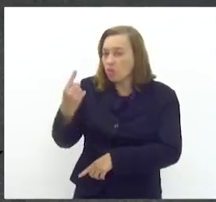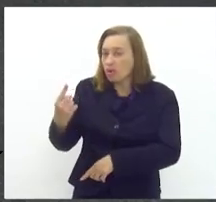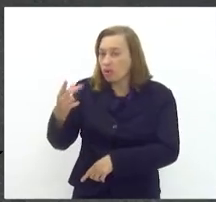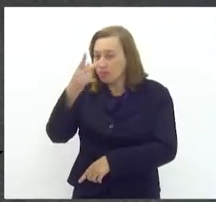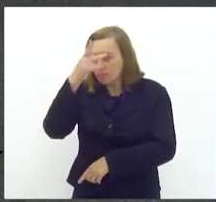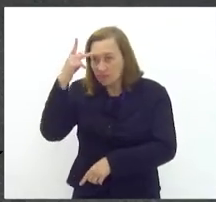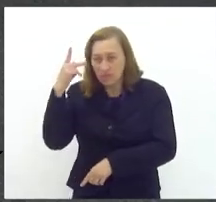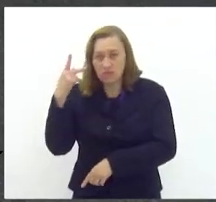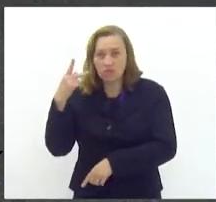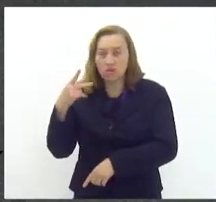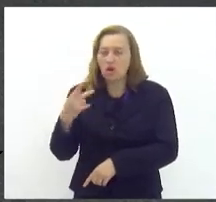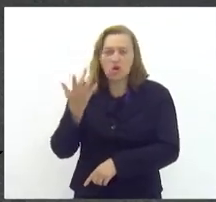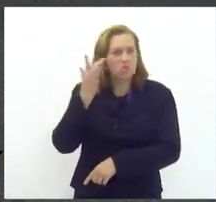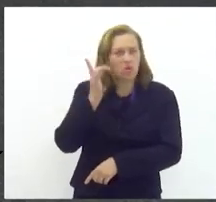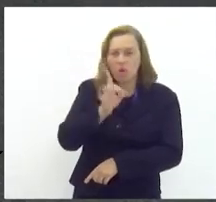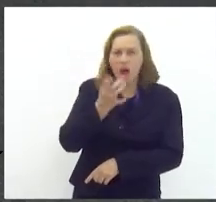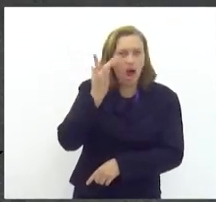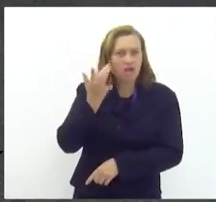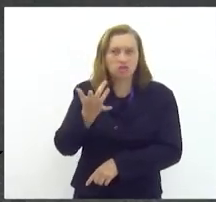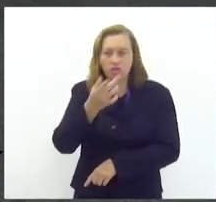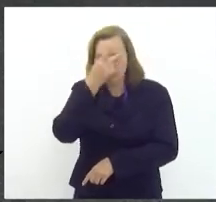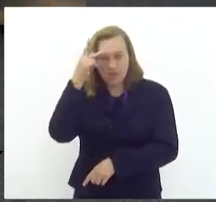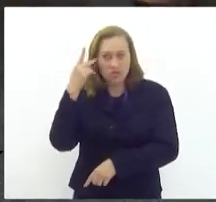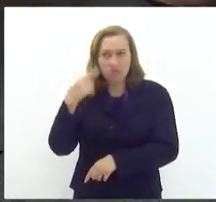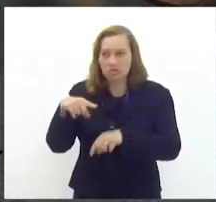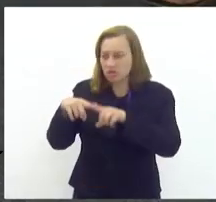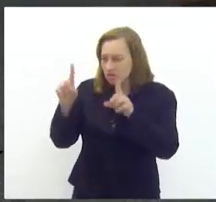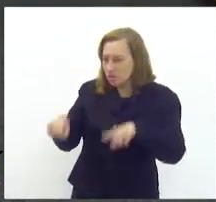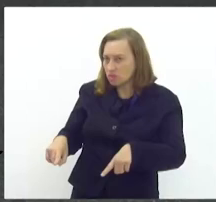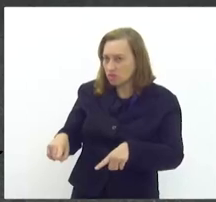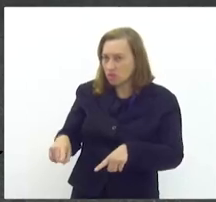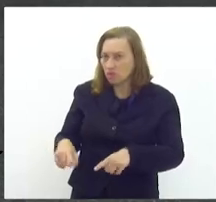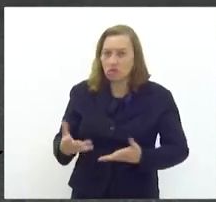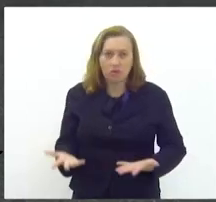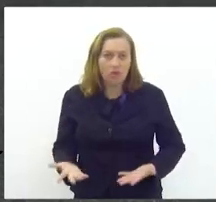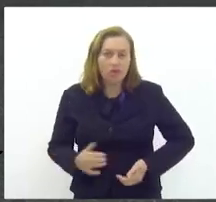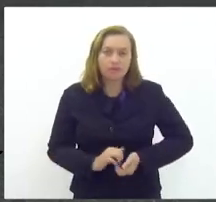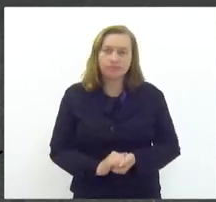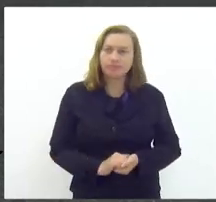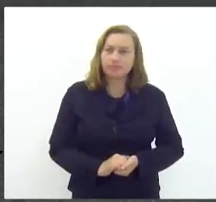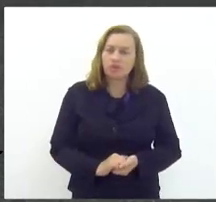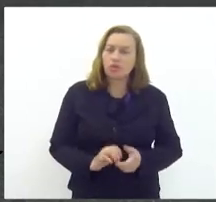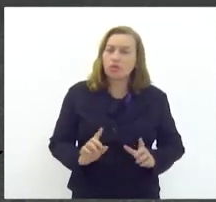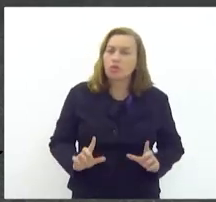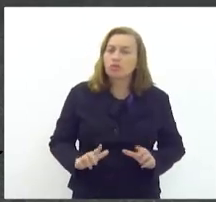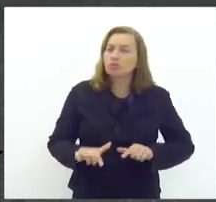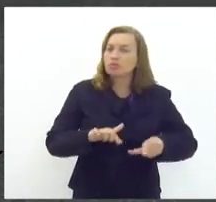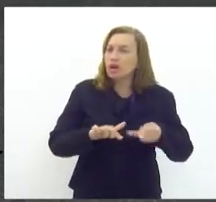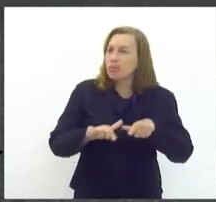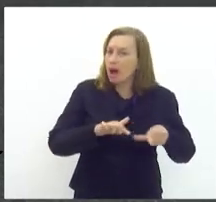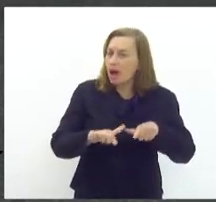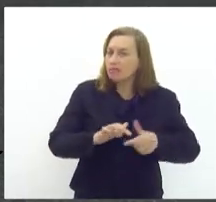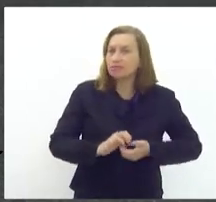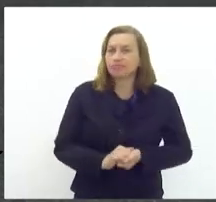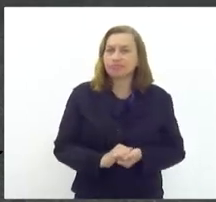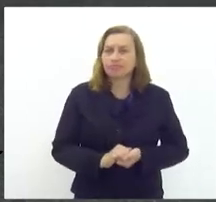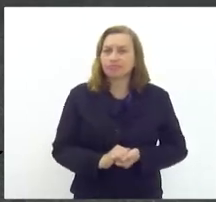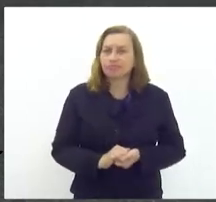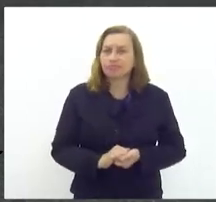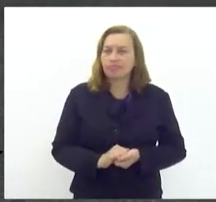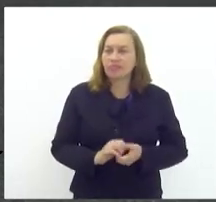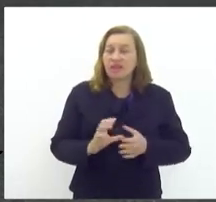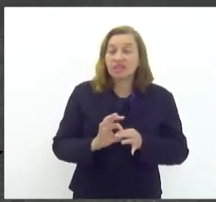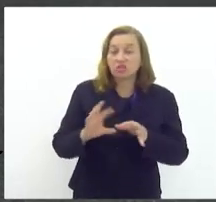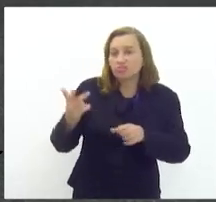de servidor público nomeado seja de uma atividade pública inclusive ela se deixou